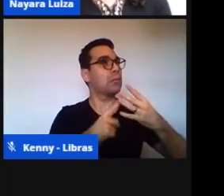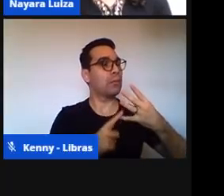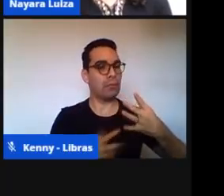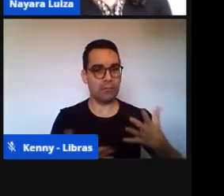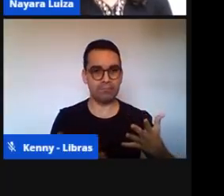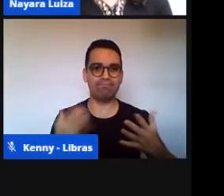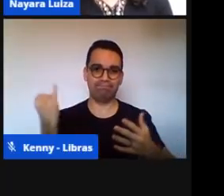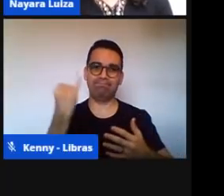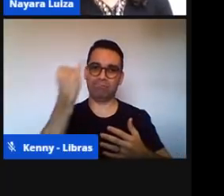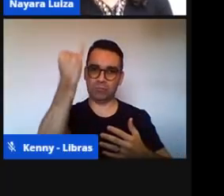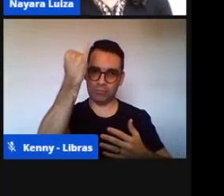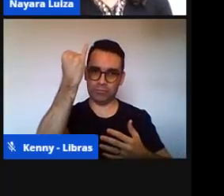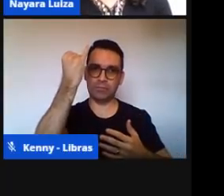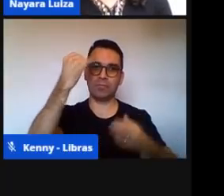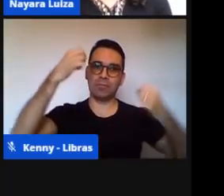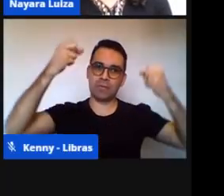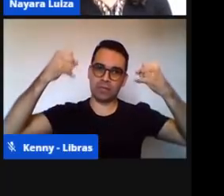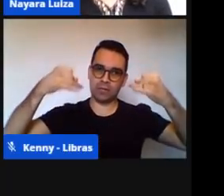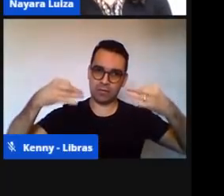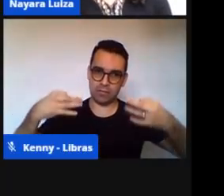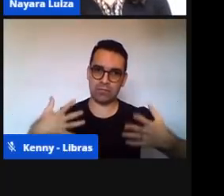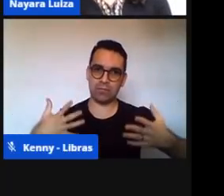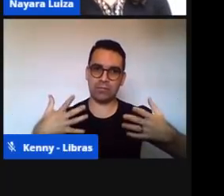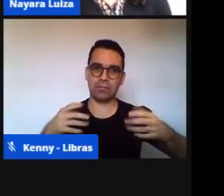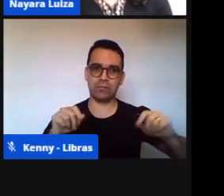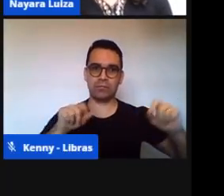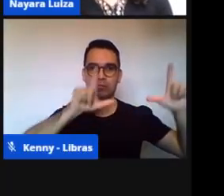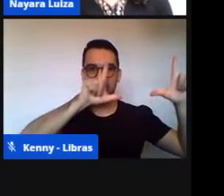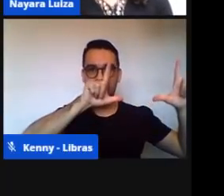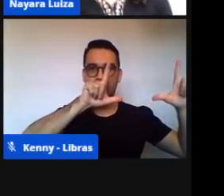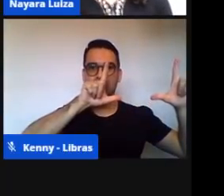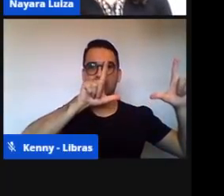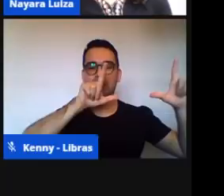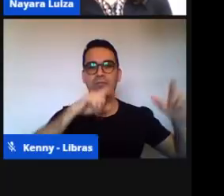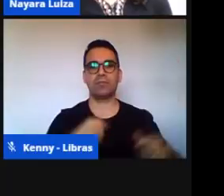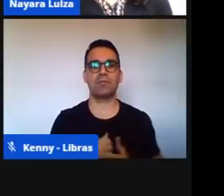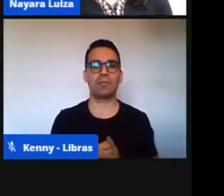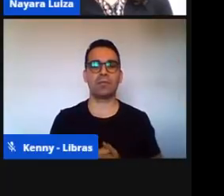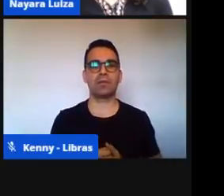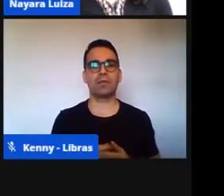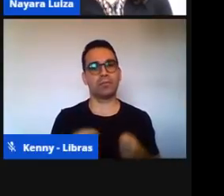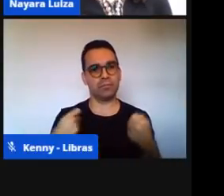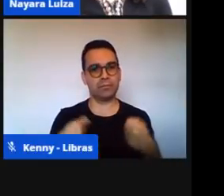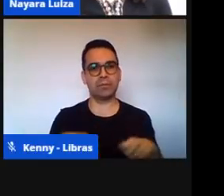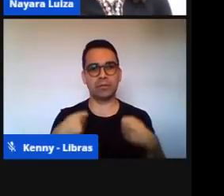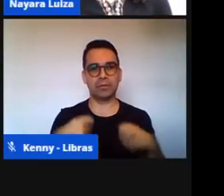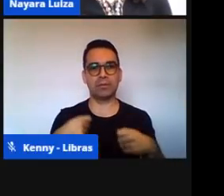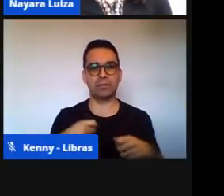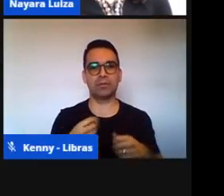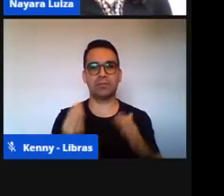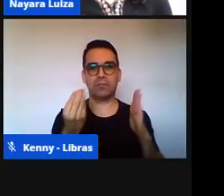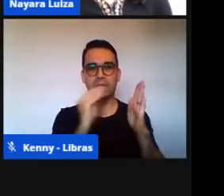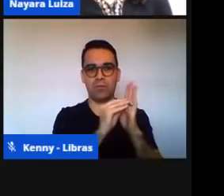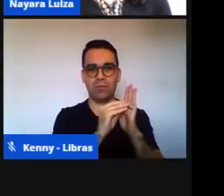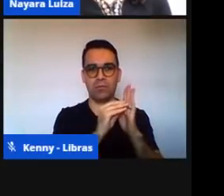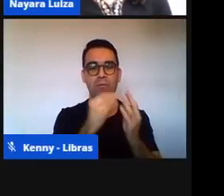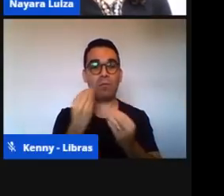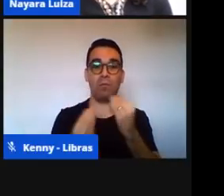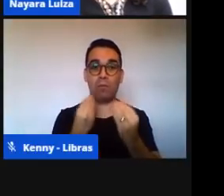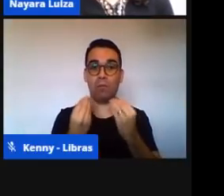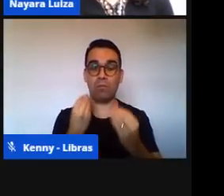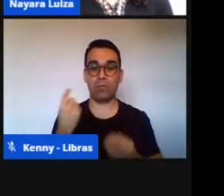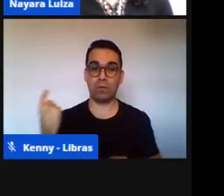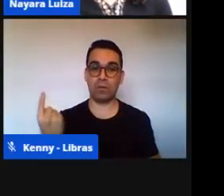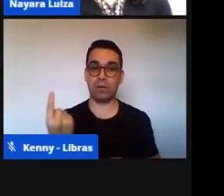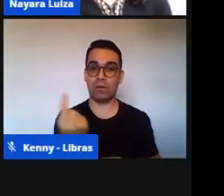orientações de prevenção à Covid-19. Como que a gente pode se prevenir, como que a gente pode cuidar do outro, cuidar da